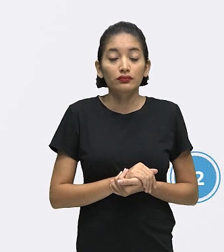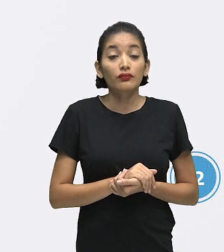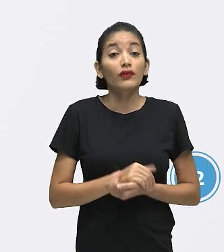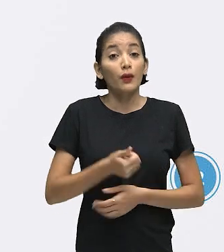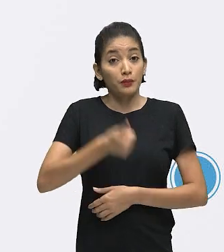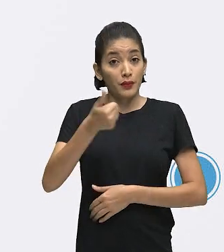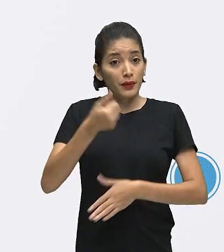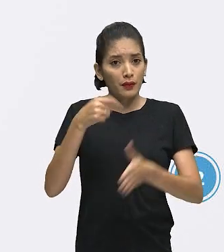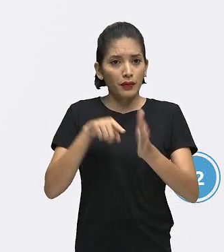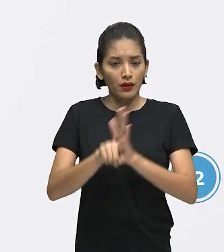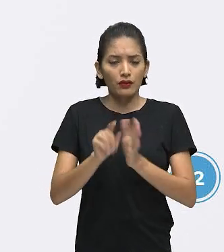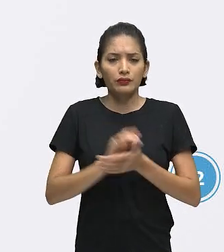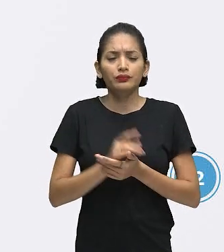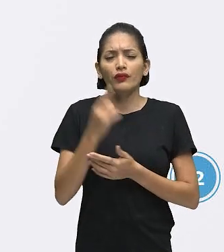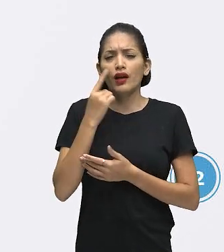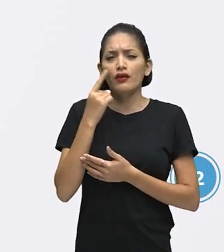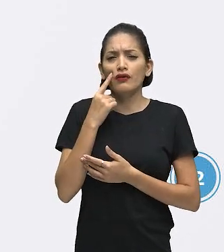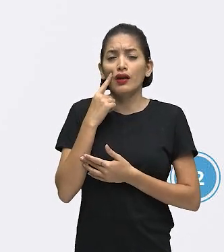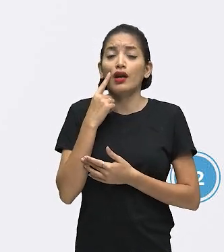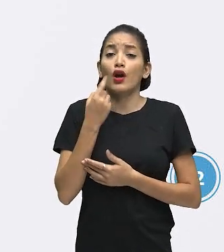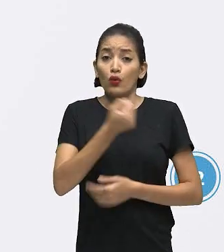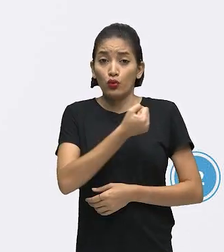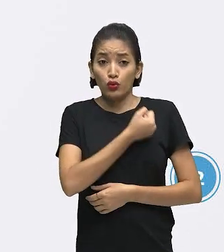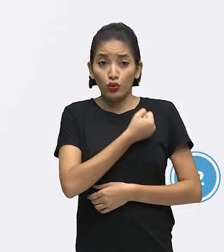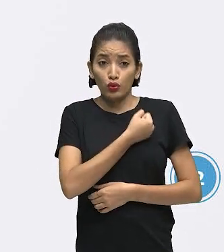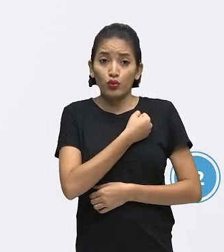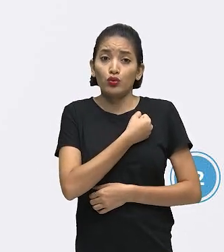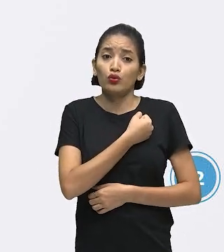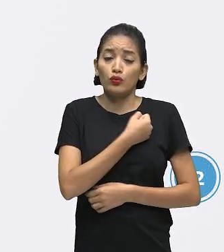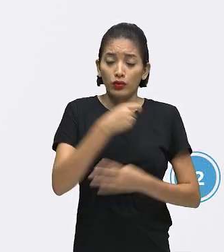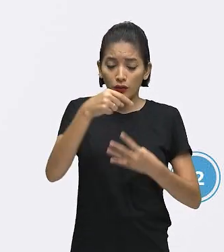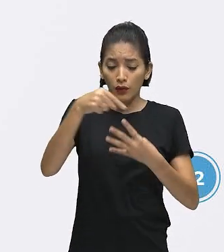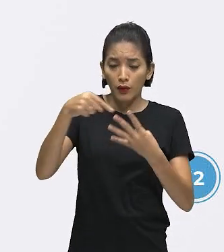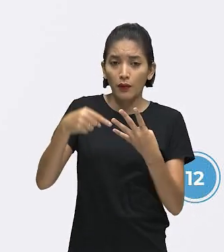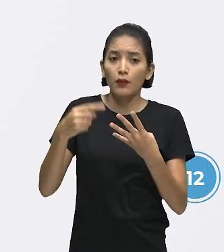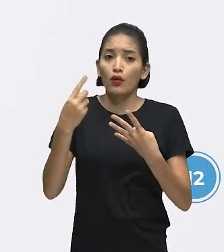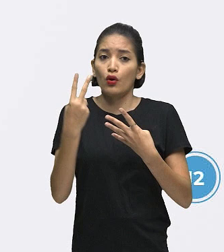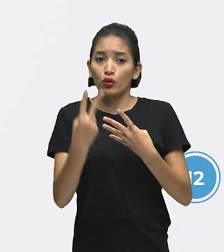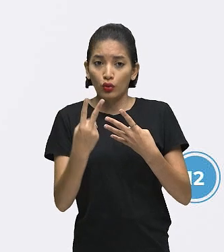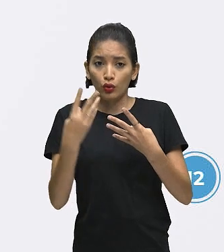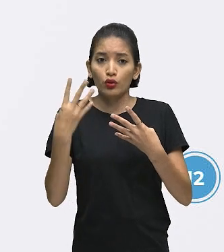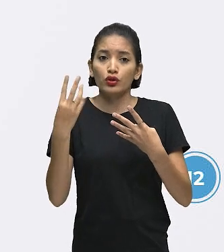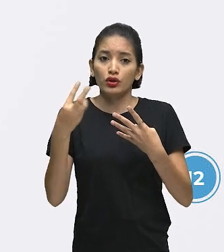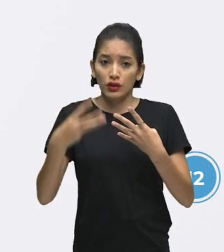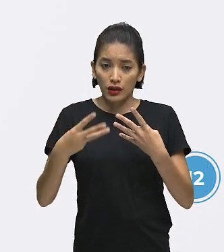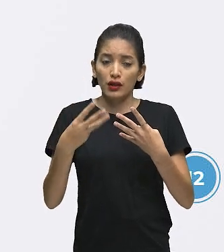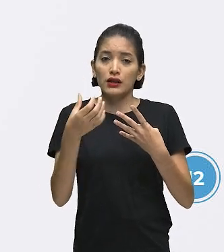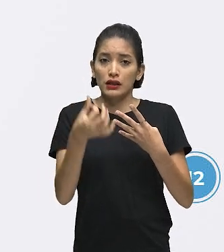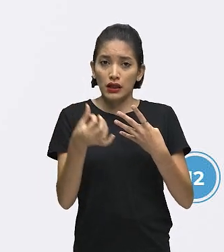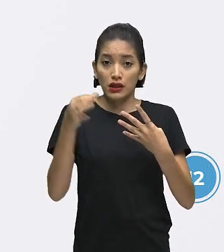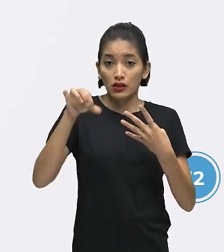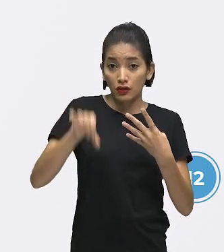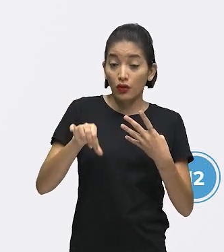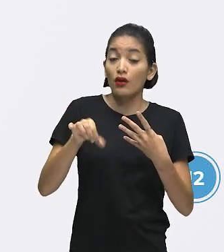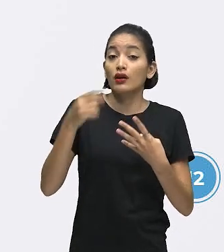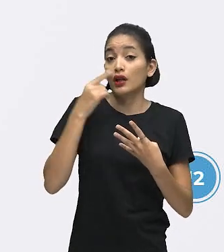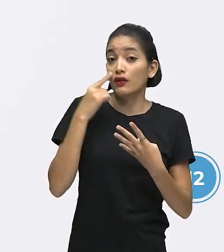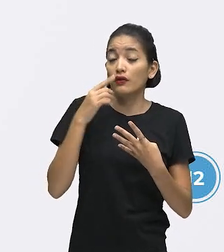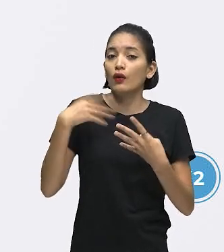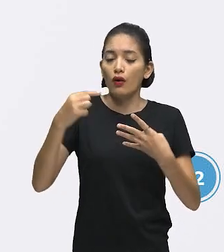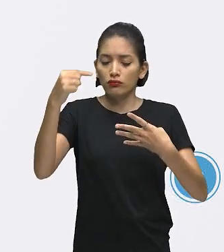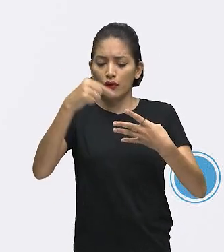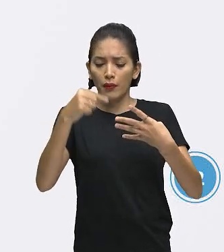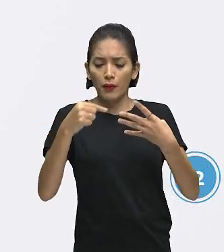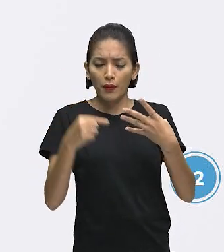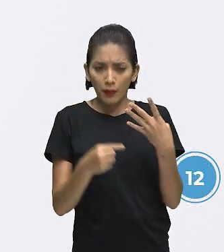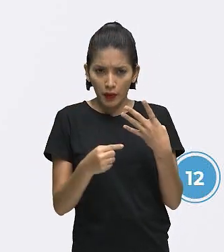Questão 1. Verifique se os números abaixo são divisíveis por 2, 3, 6 e 9. Então, vocês vão verificar os critérios